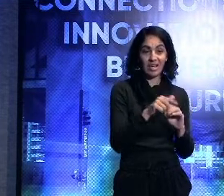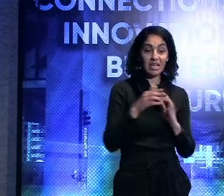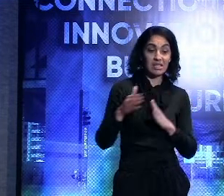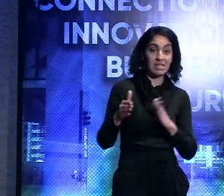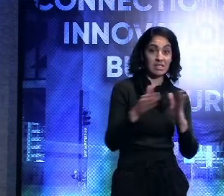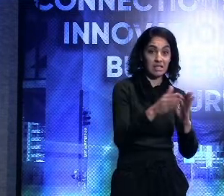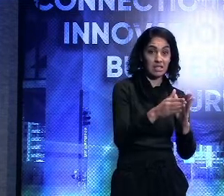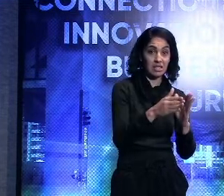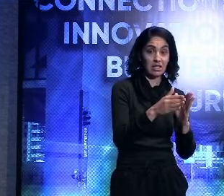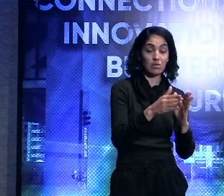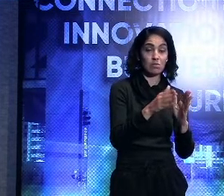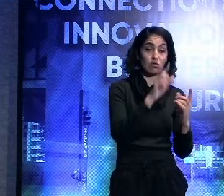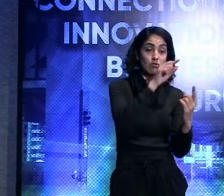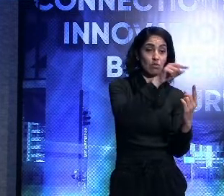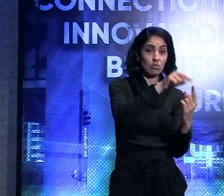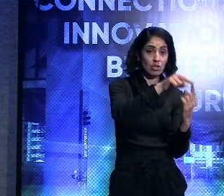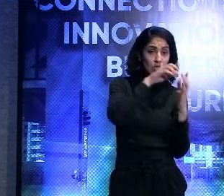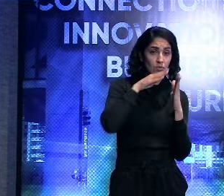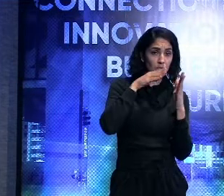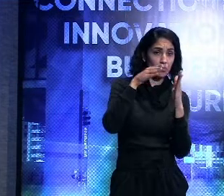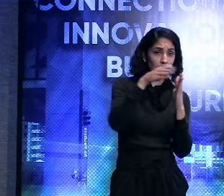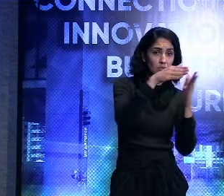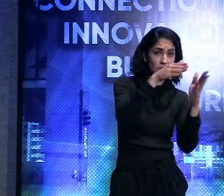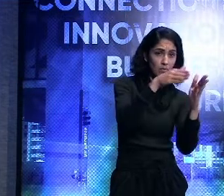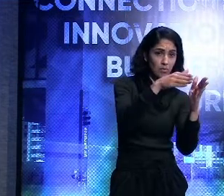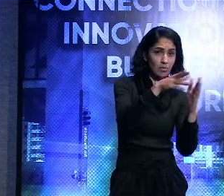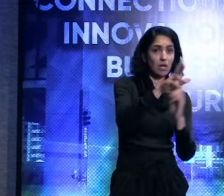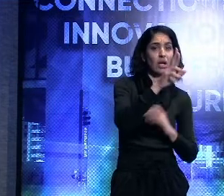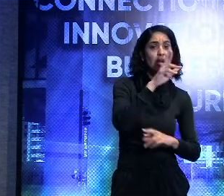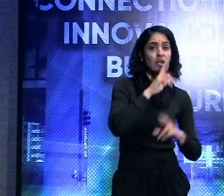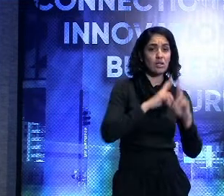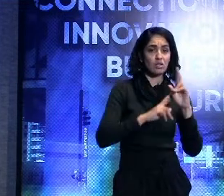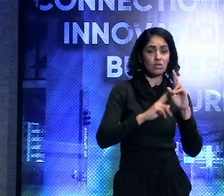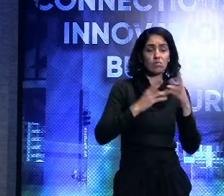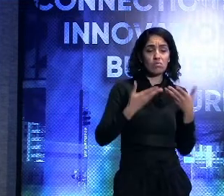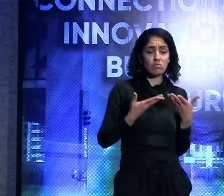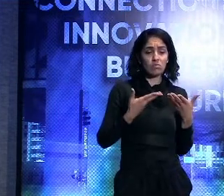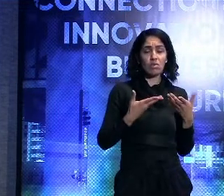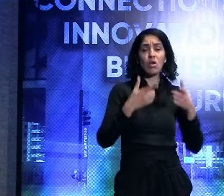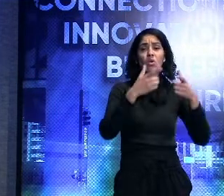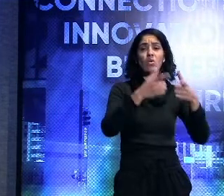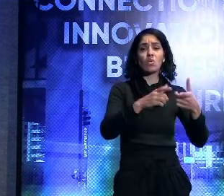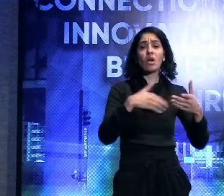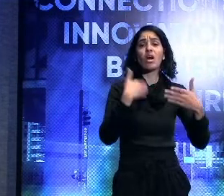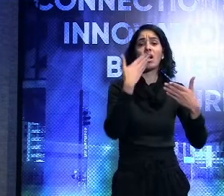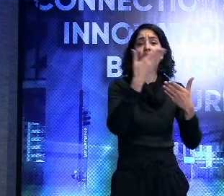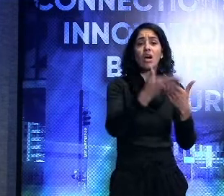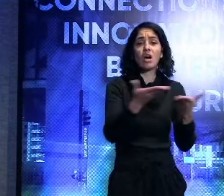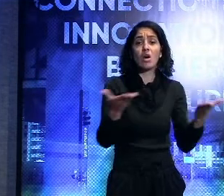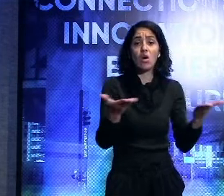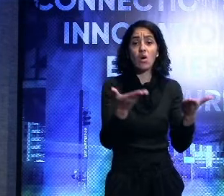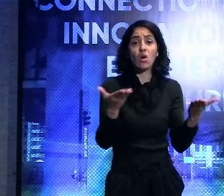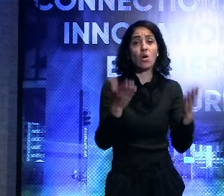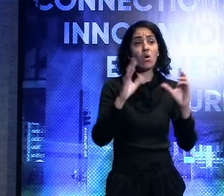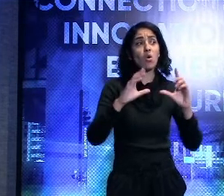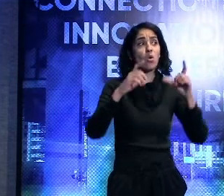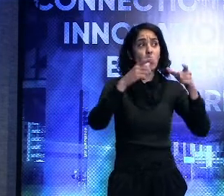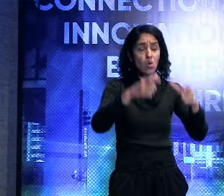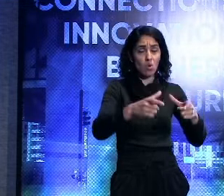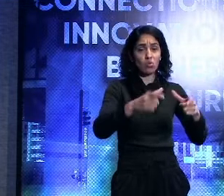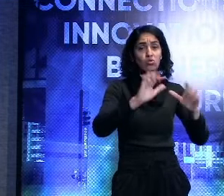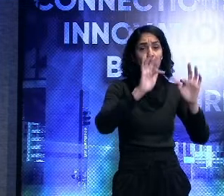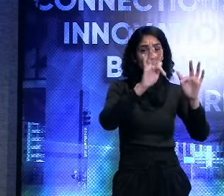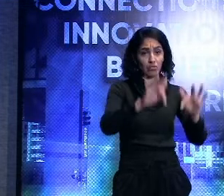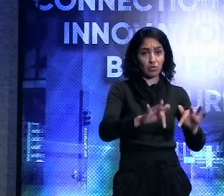dar esse tipo de resposta. Para onde eu vou? Para chegar no final sabendo exatamente isso.